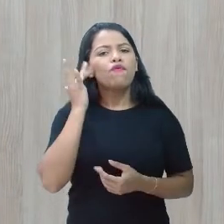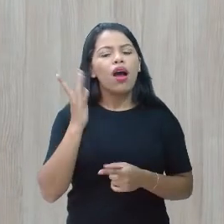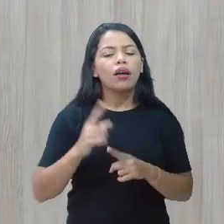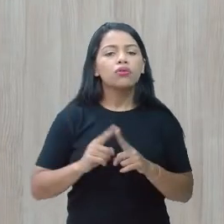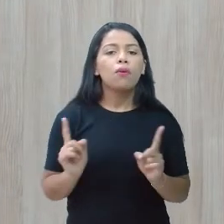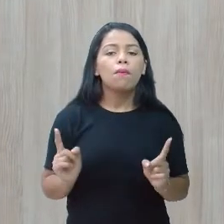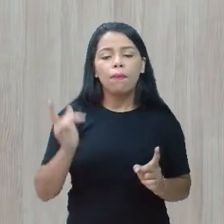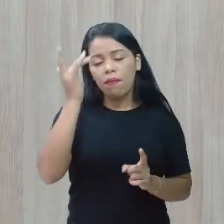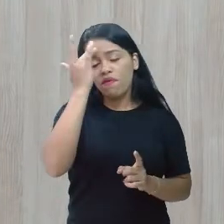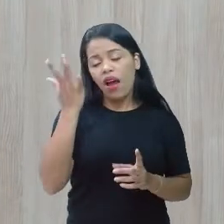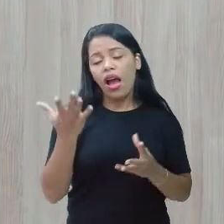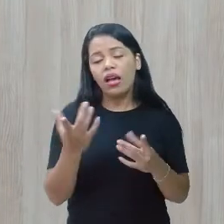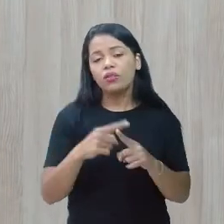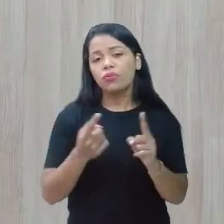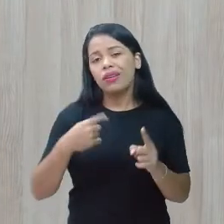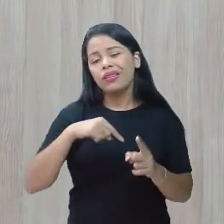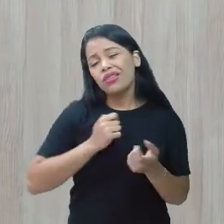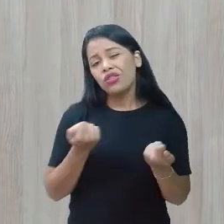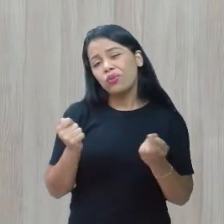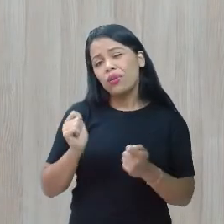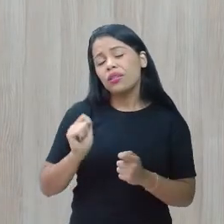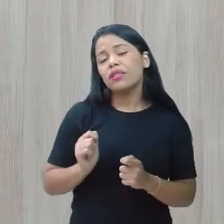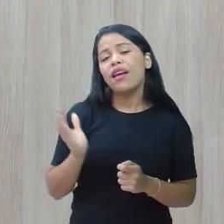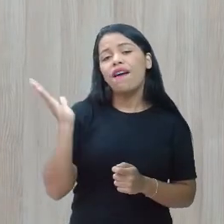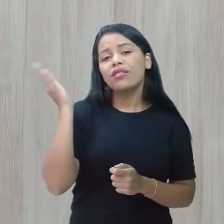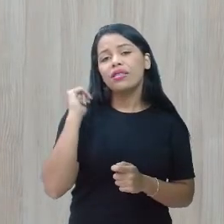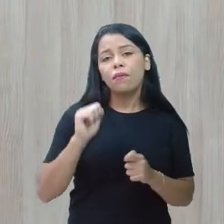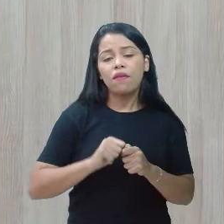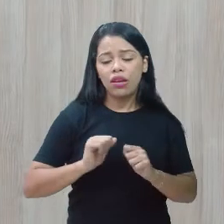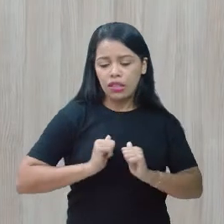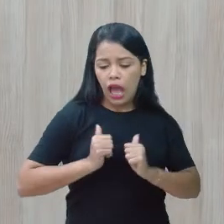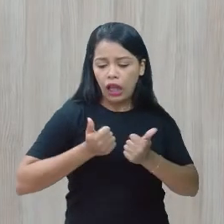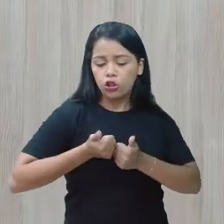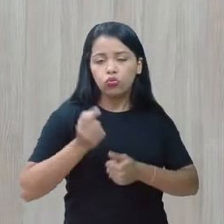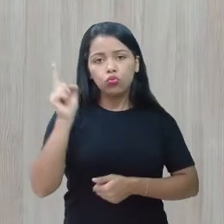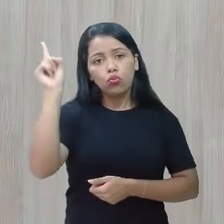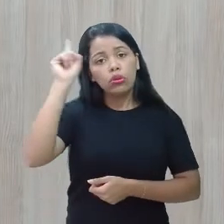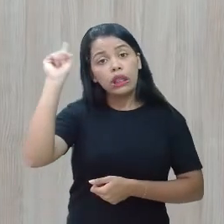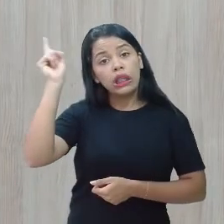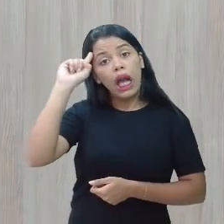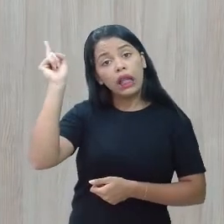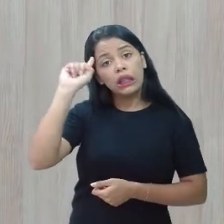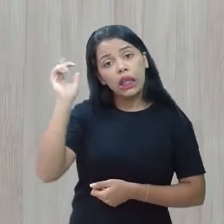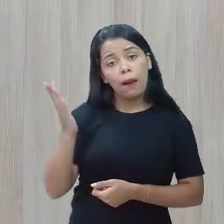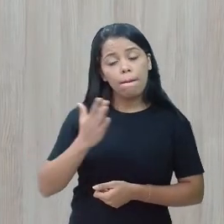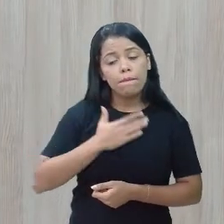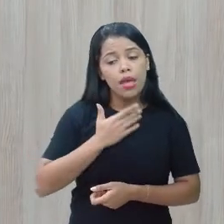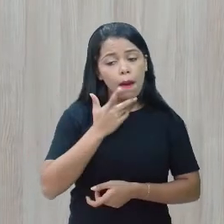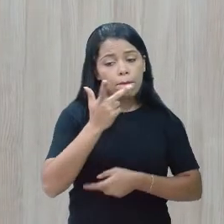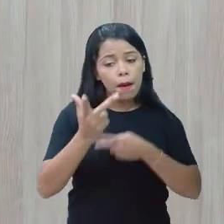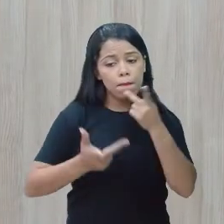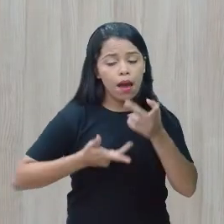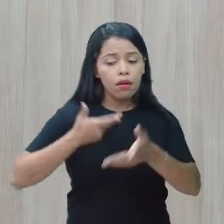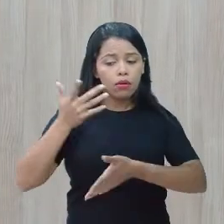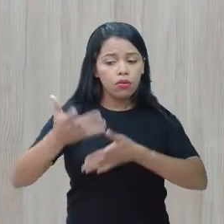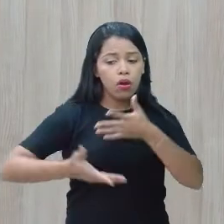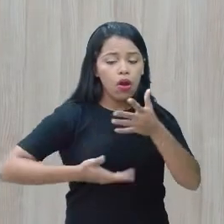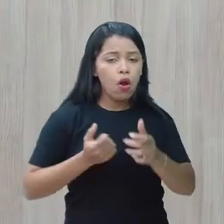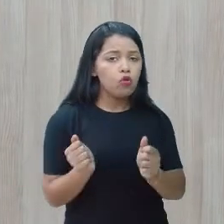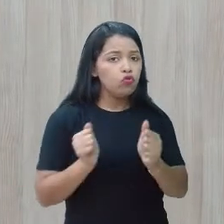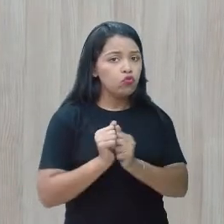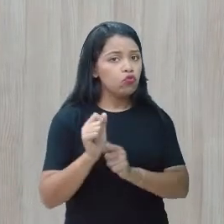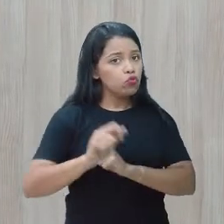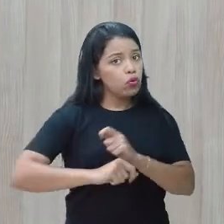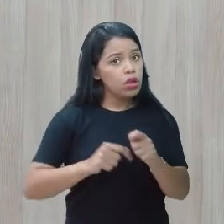dia. É as minhas palavras condizendo, não é? Ou em total harmonia com as